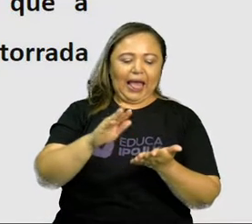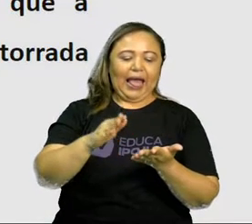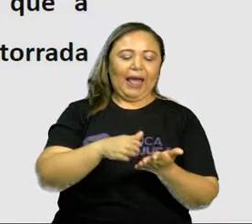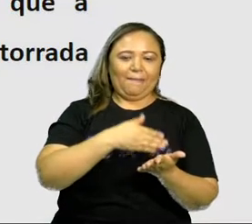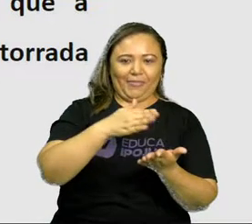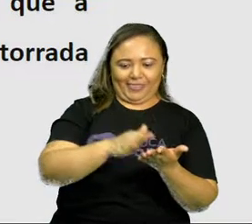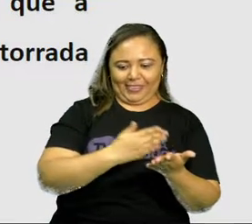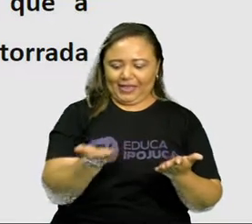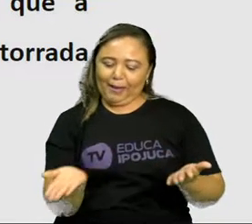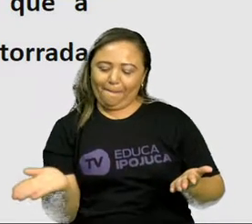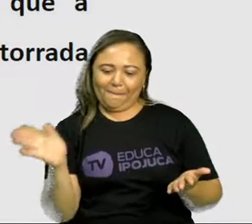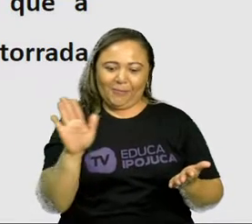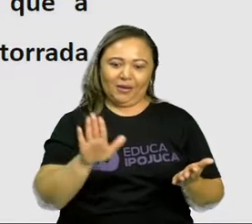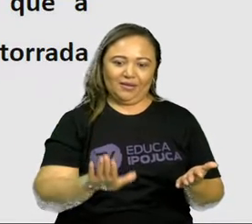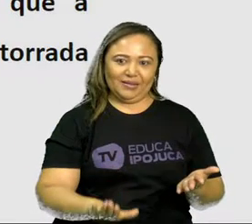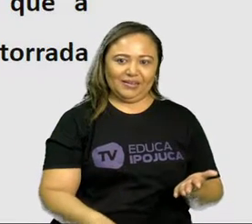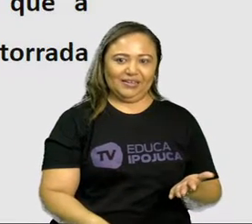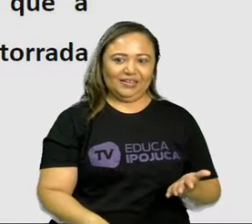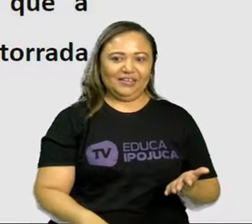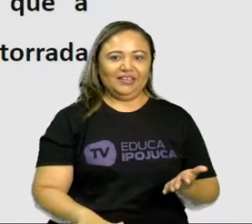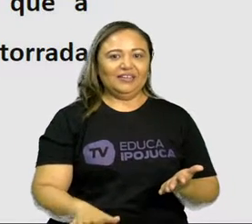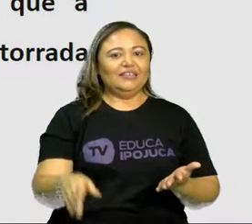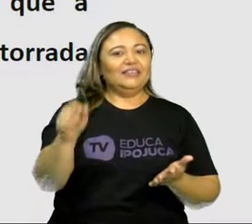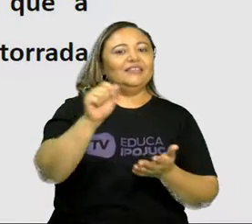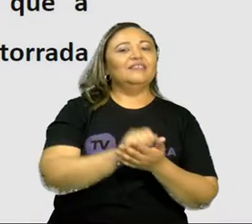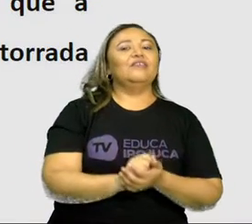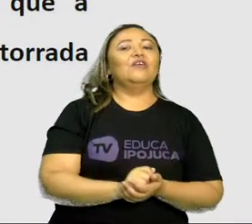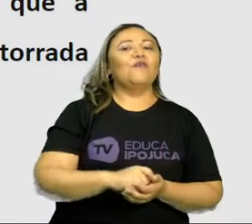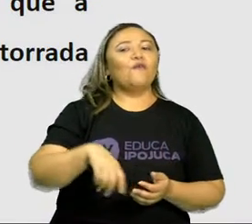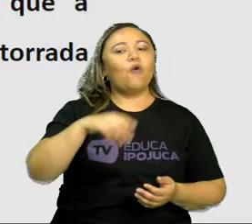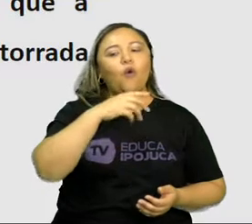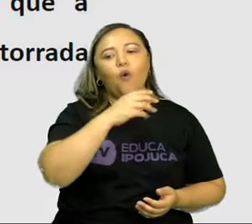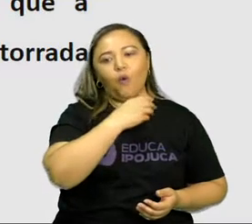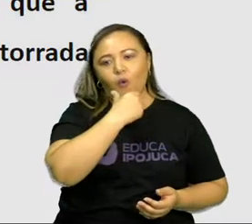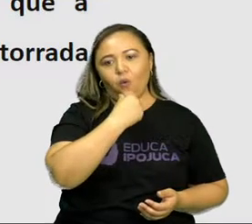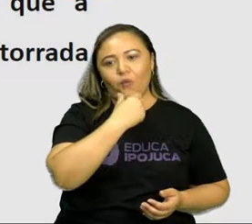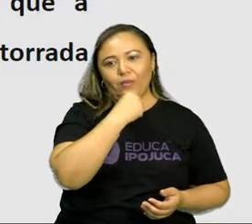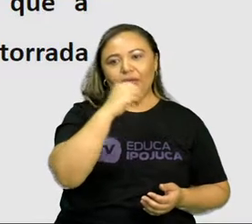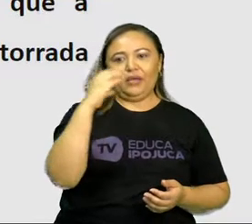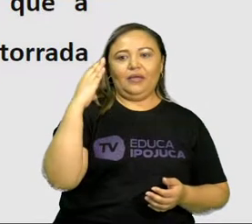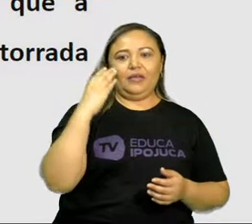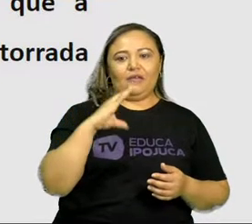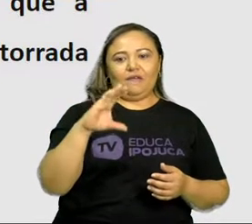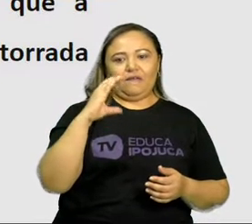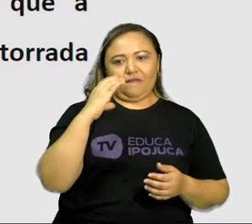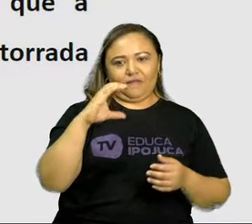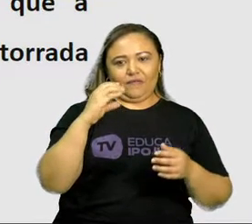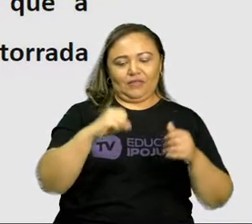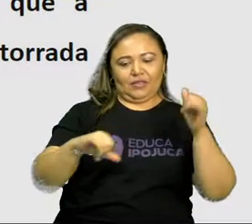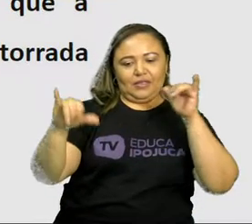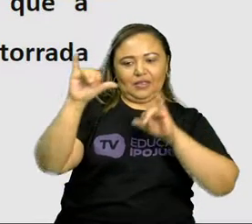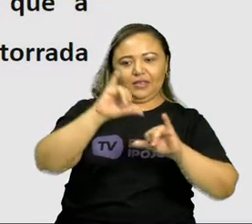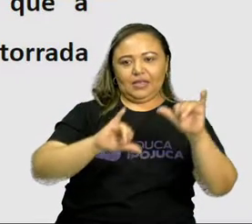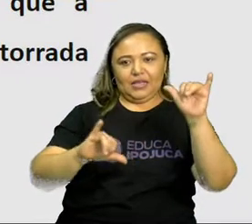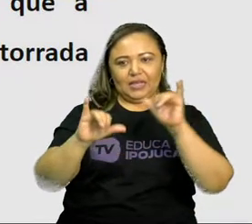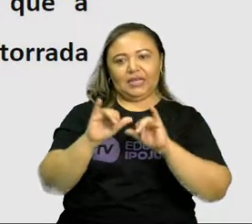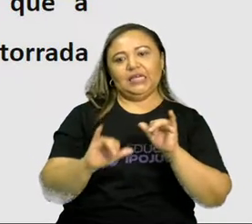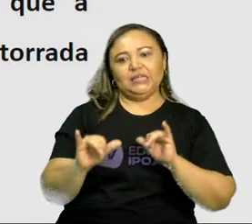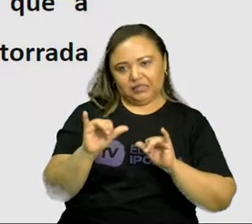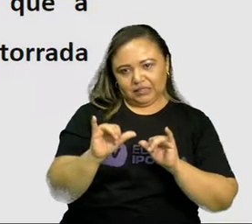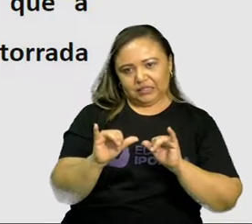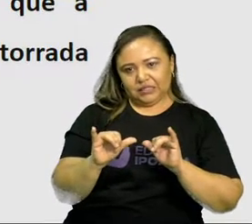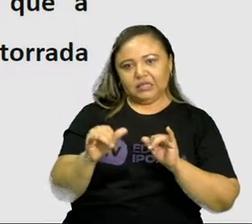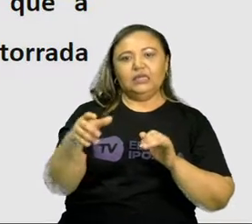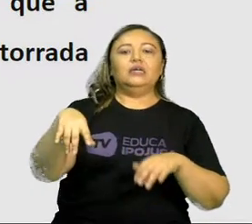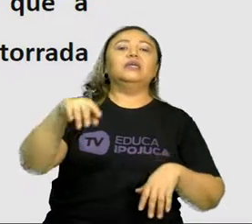manteiga voltada para baixo. Mas segundo o físico Robert Matthews, da Universidade de Eston, em